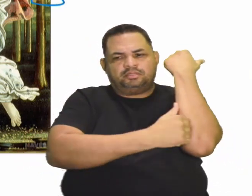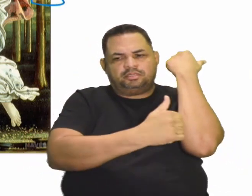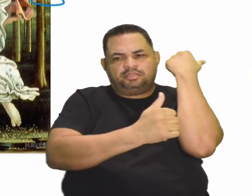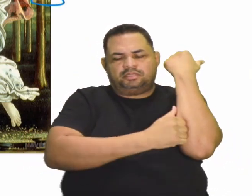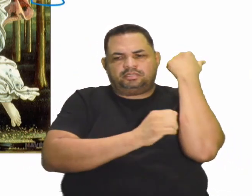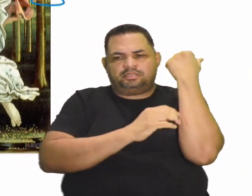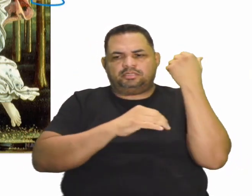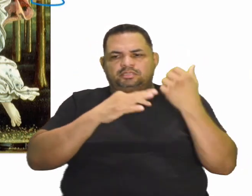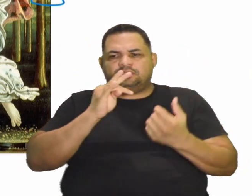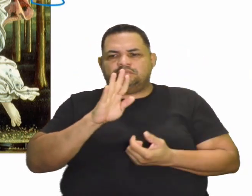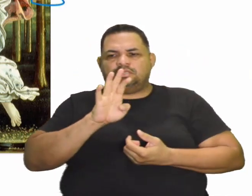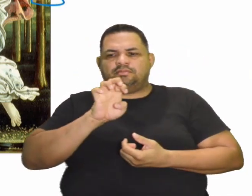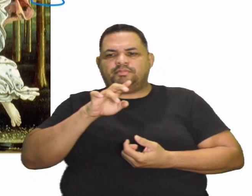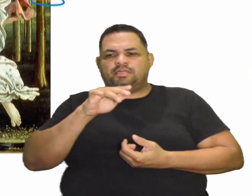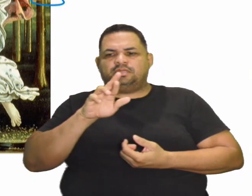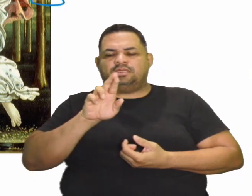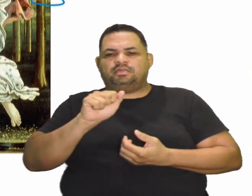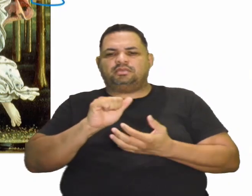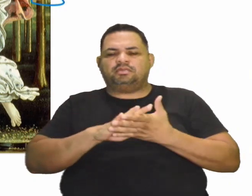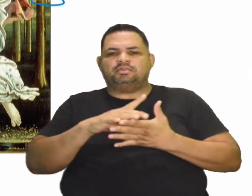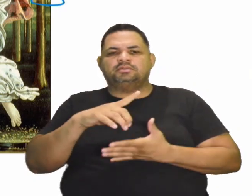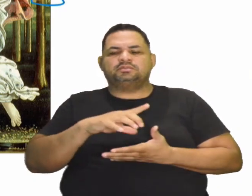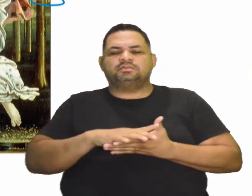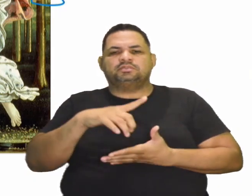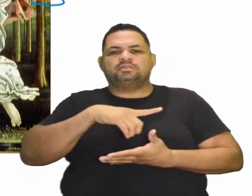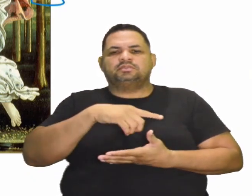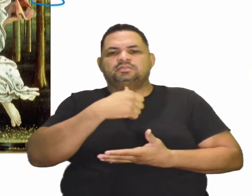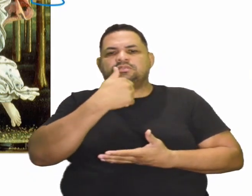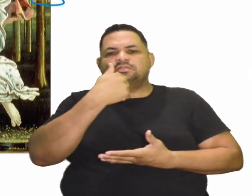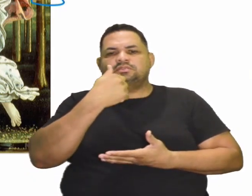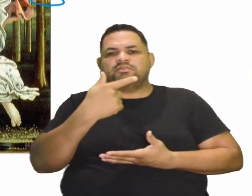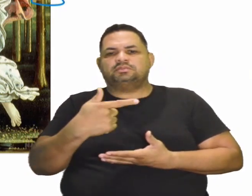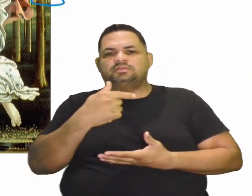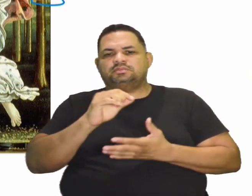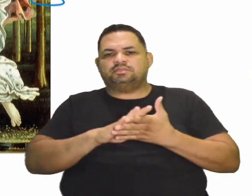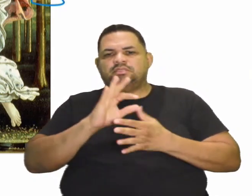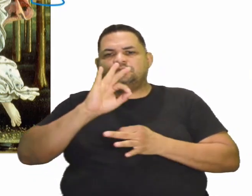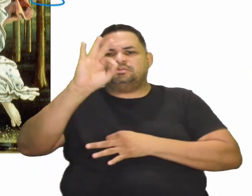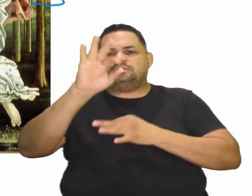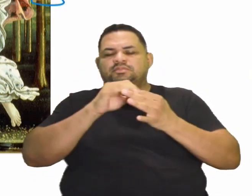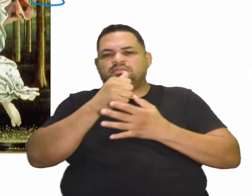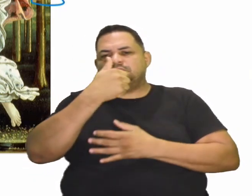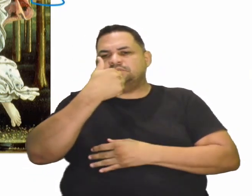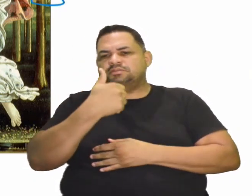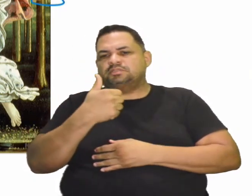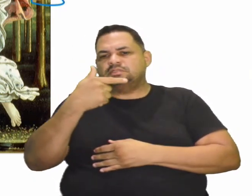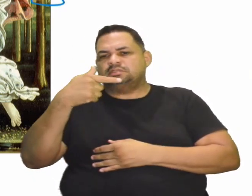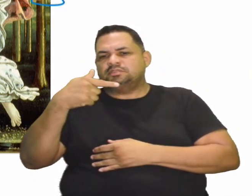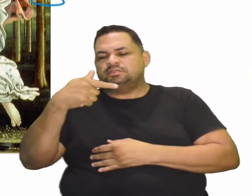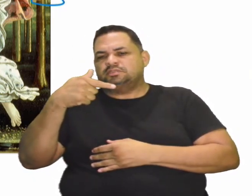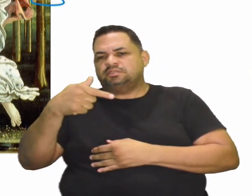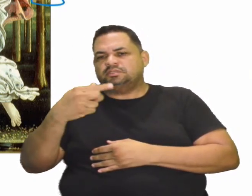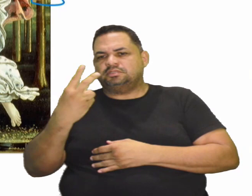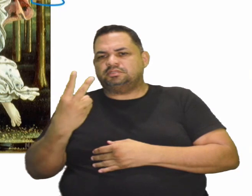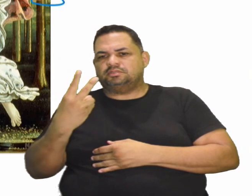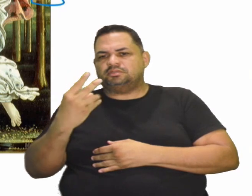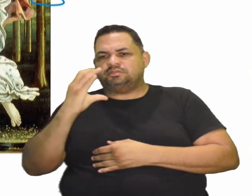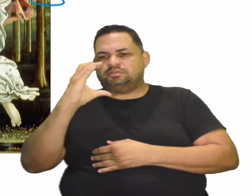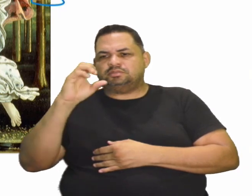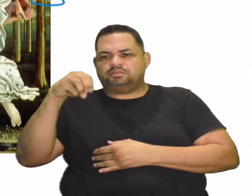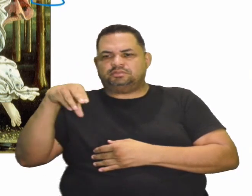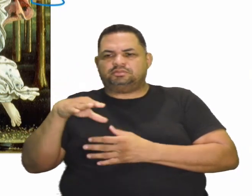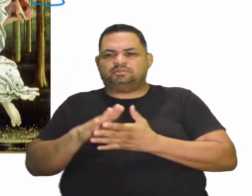ela tem 172 centímetros por 278. Então, é